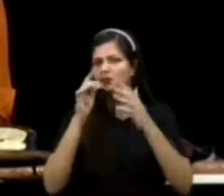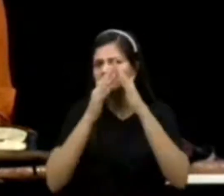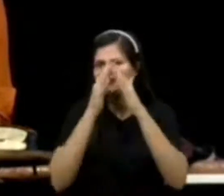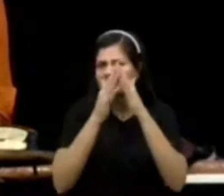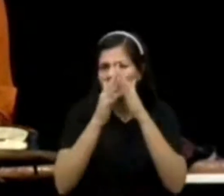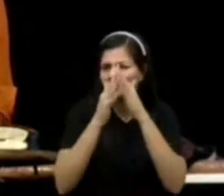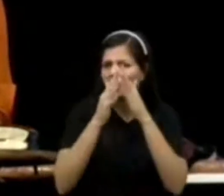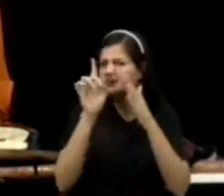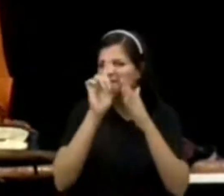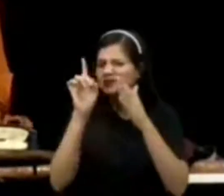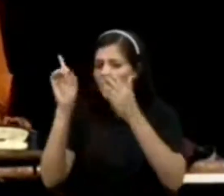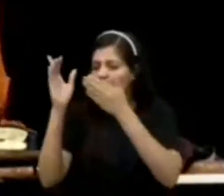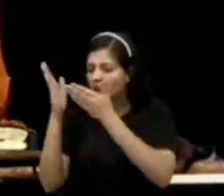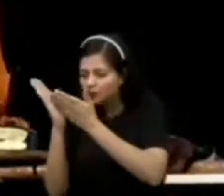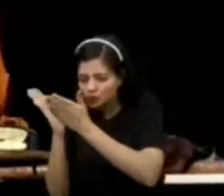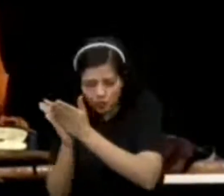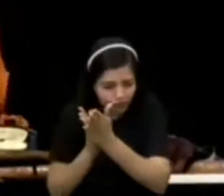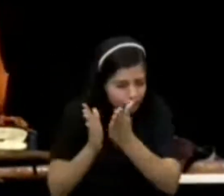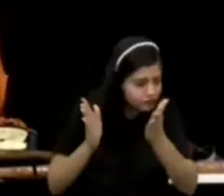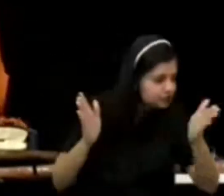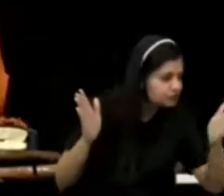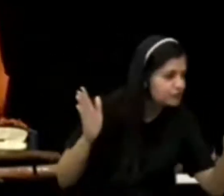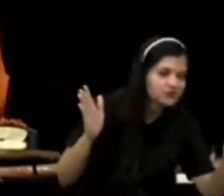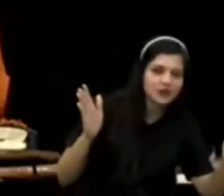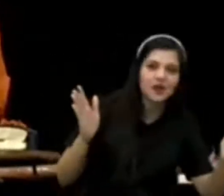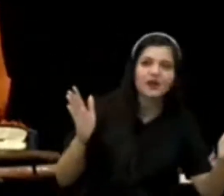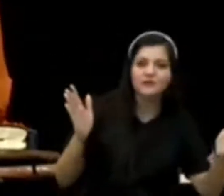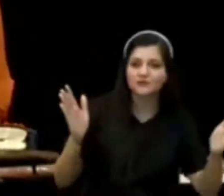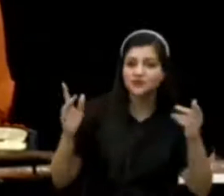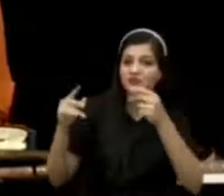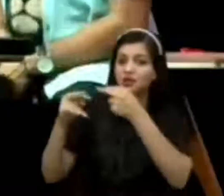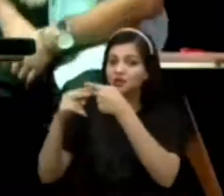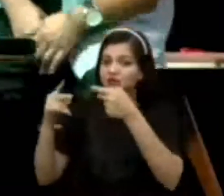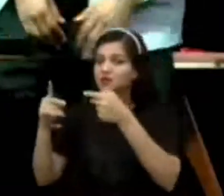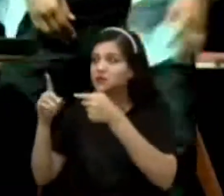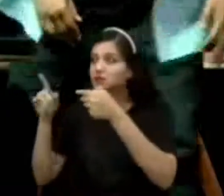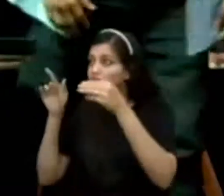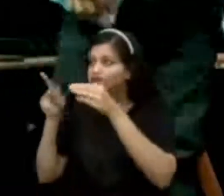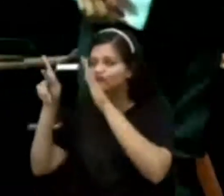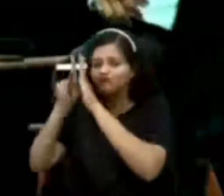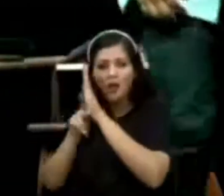somos, daquilo que Ele nos projetou para ser. Nós temos aqui hoje